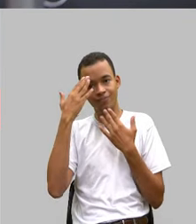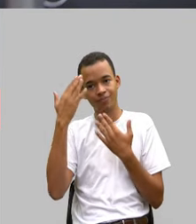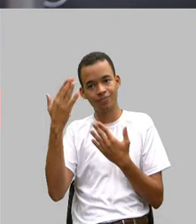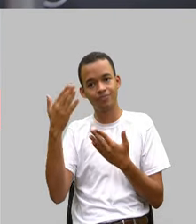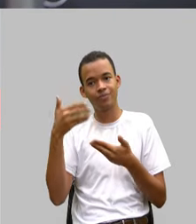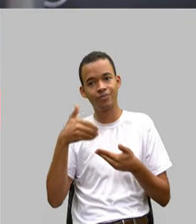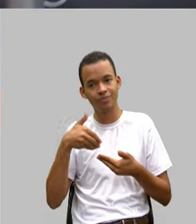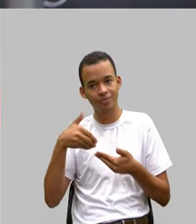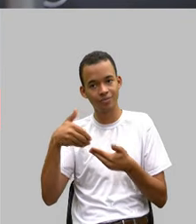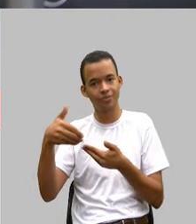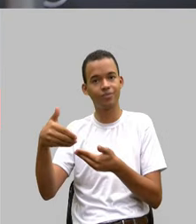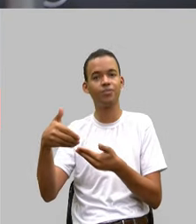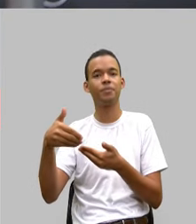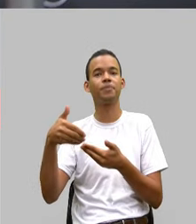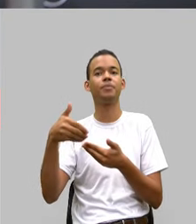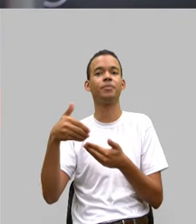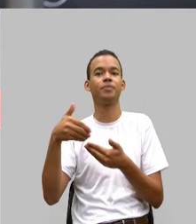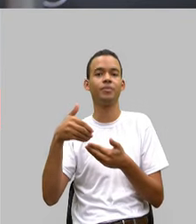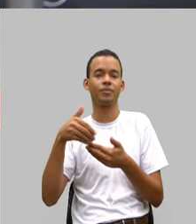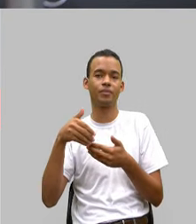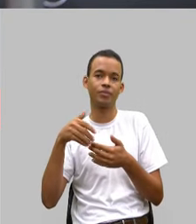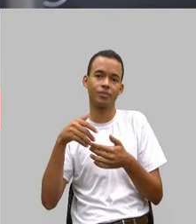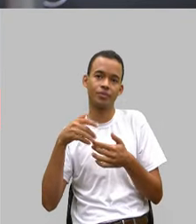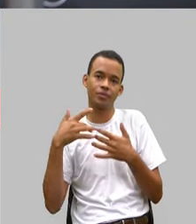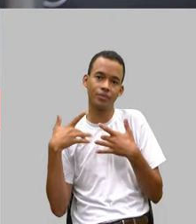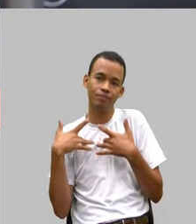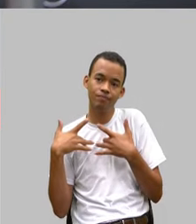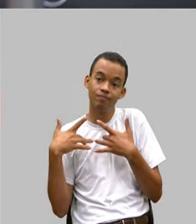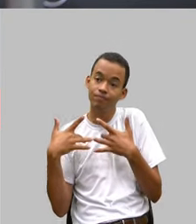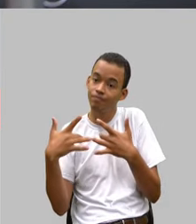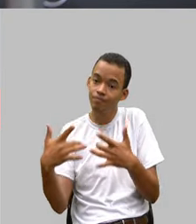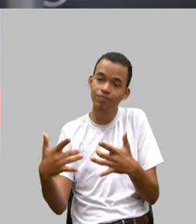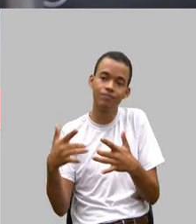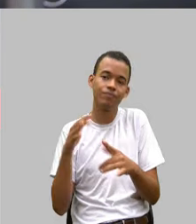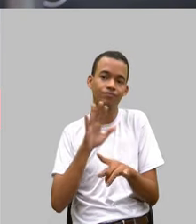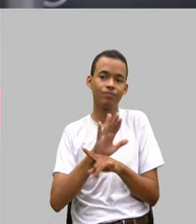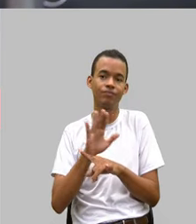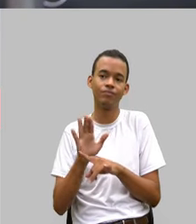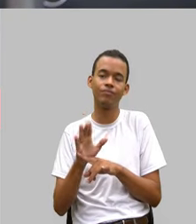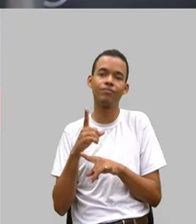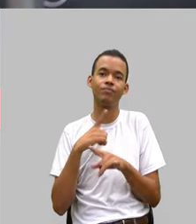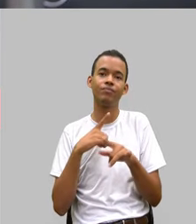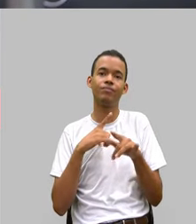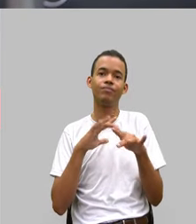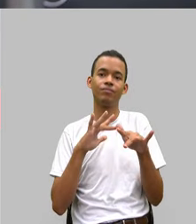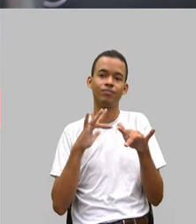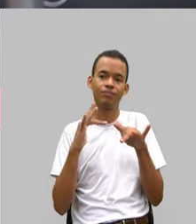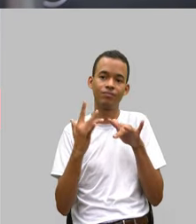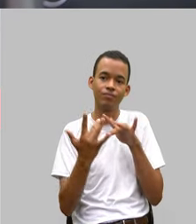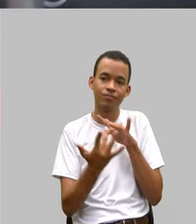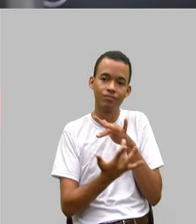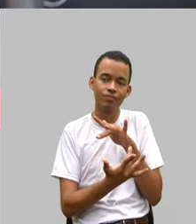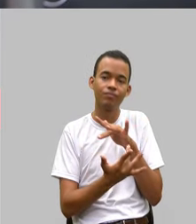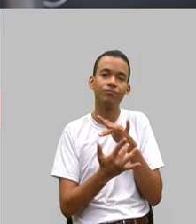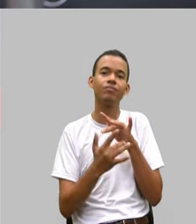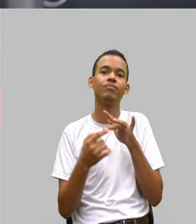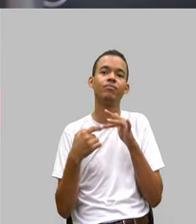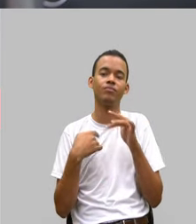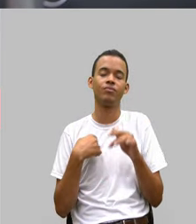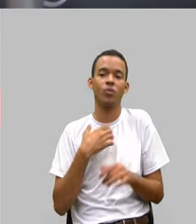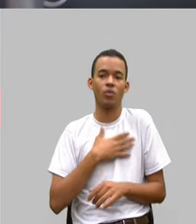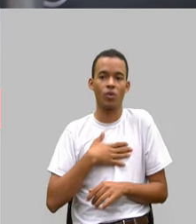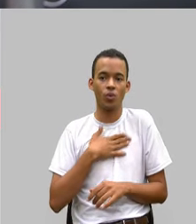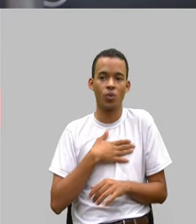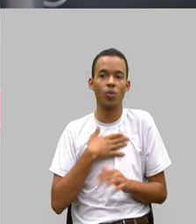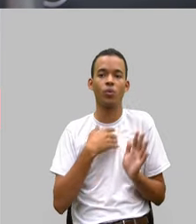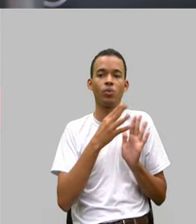uma vez e qualquer coisa eu tô à disposição aqui tem as minhas redes sociais também eu gosto de criar conteúdo a respeito do